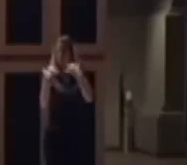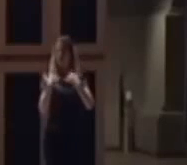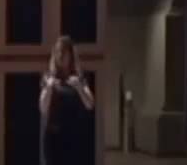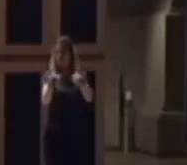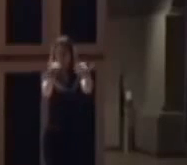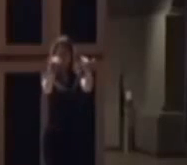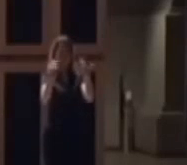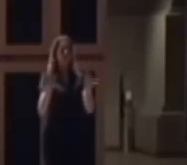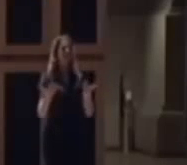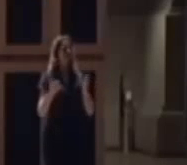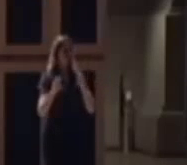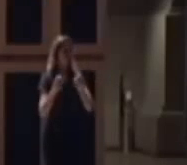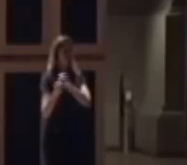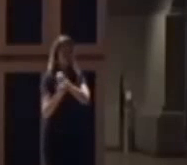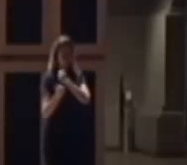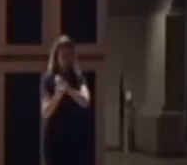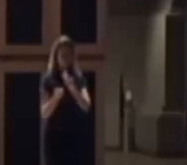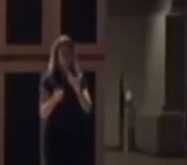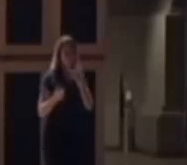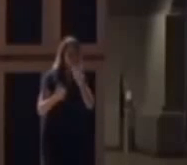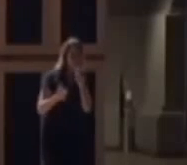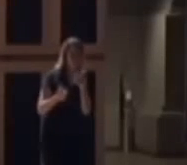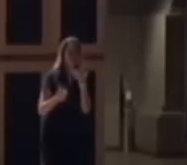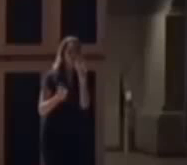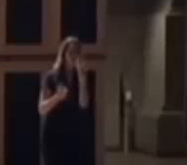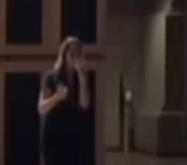temos um número extraordinário, que é aproximadamente